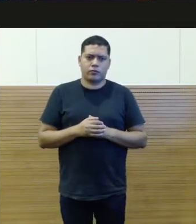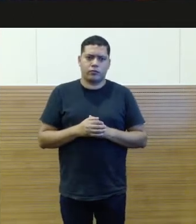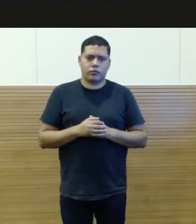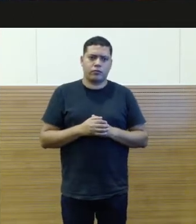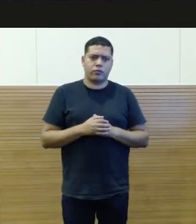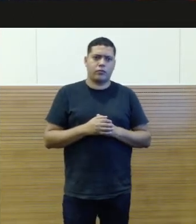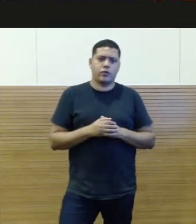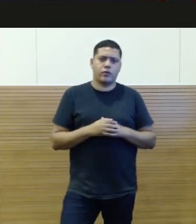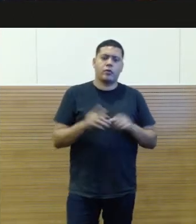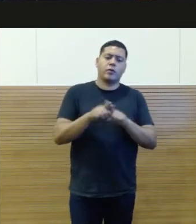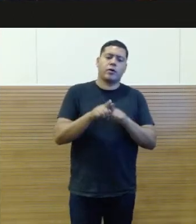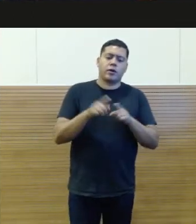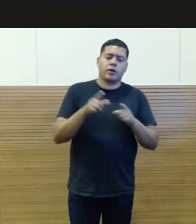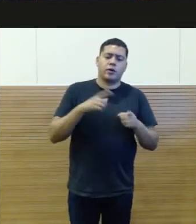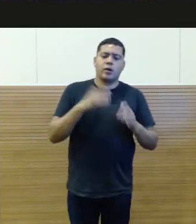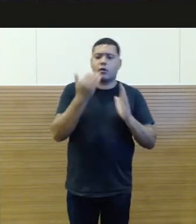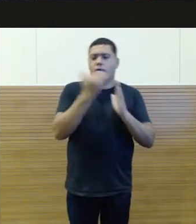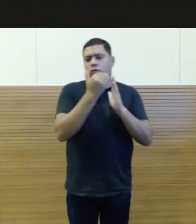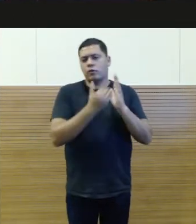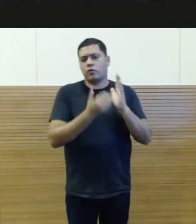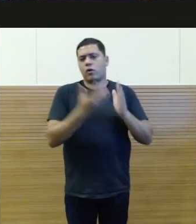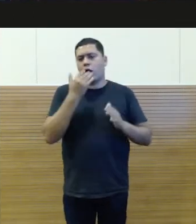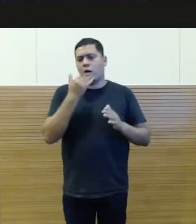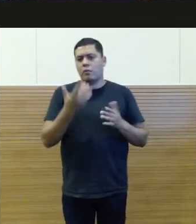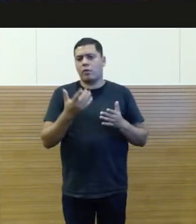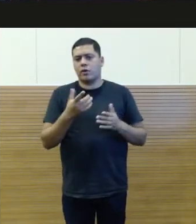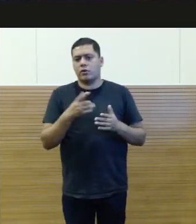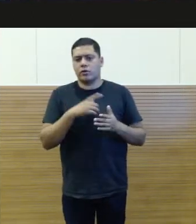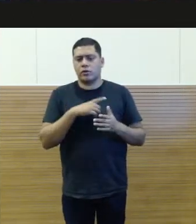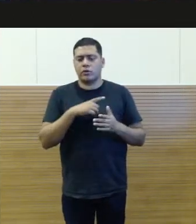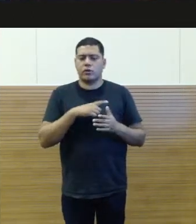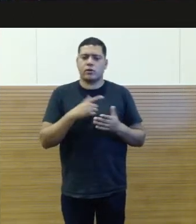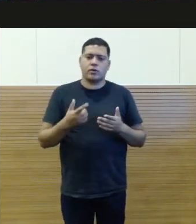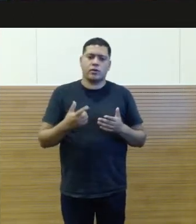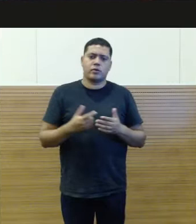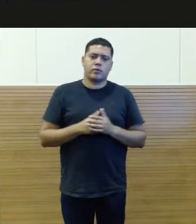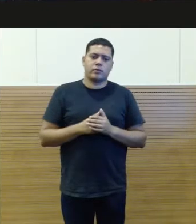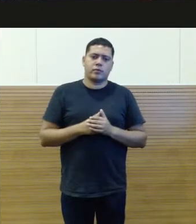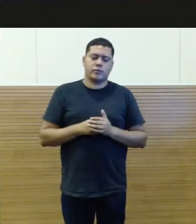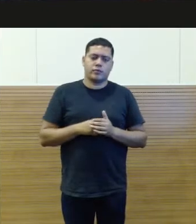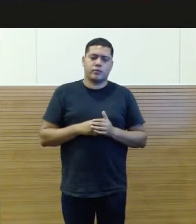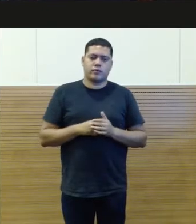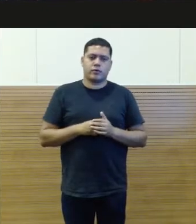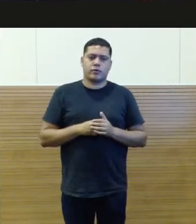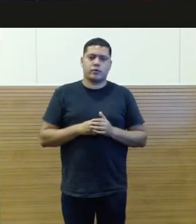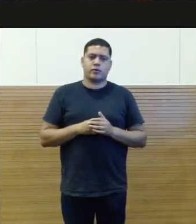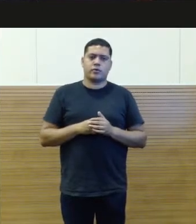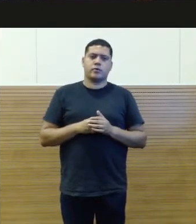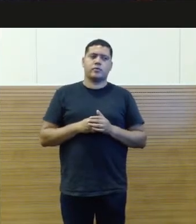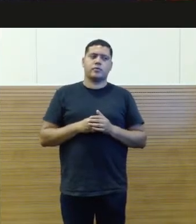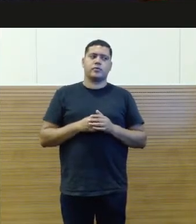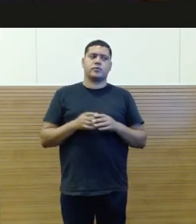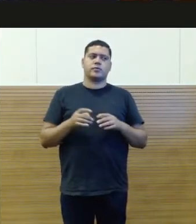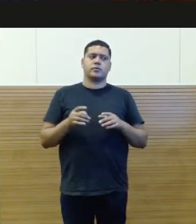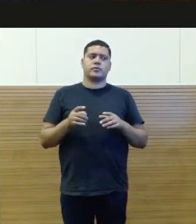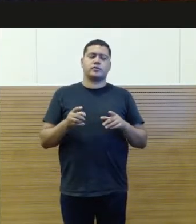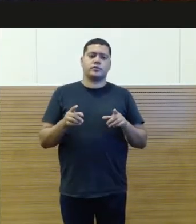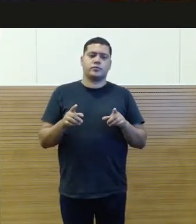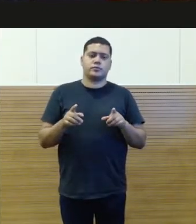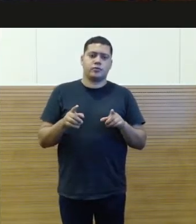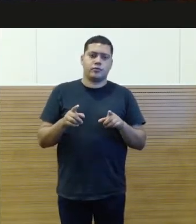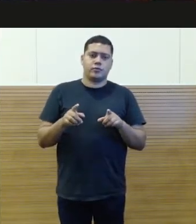uma classificação de alimentos que leva em conta o processamento de alimentos. A partir daí, vamos